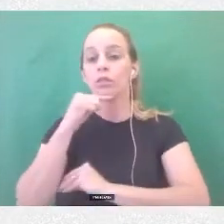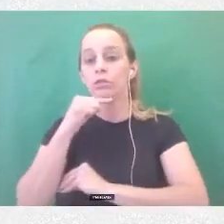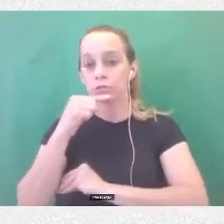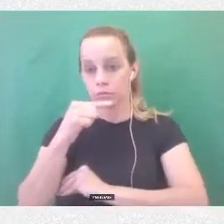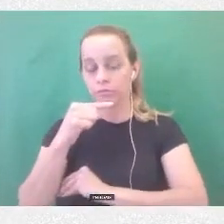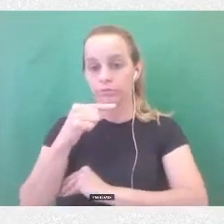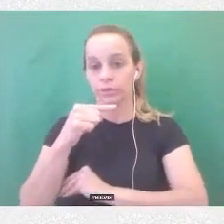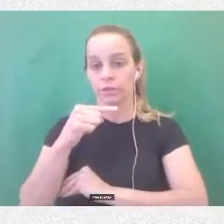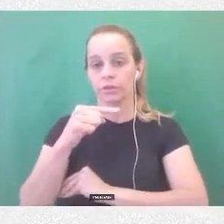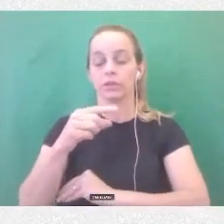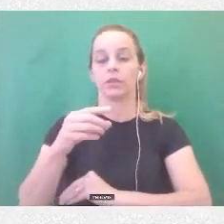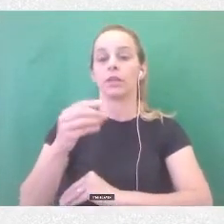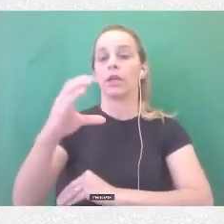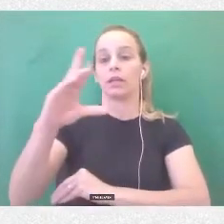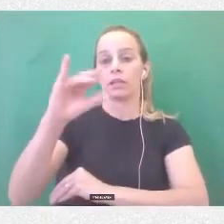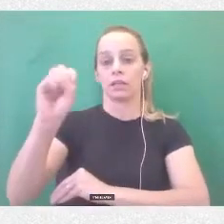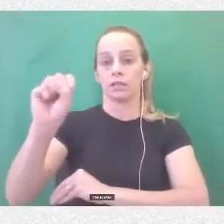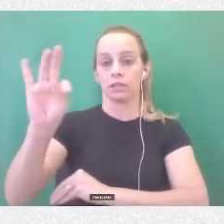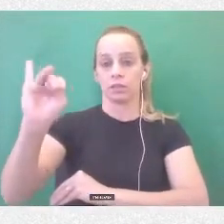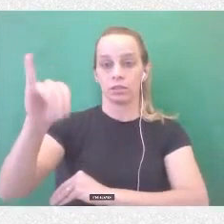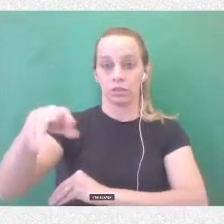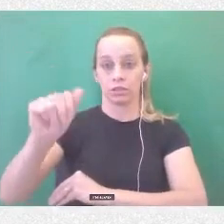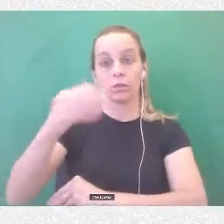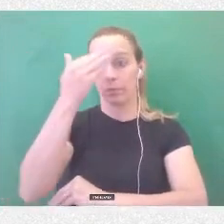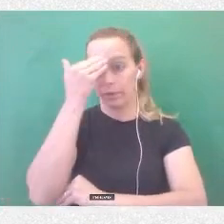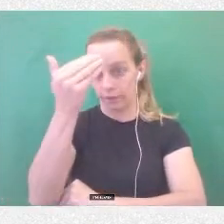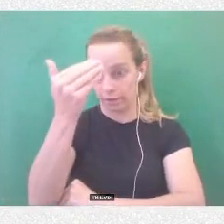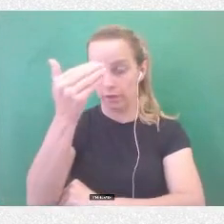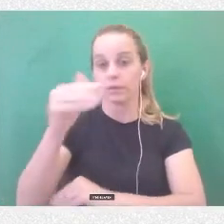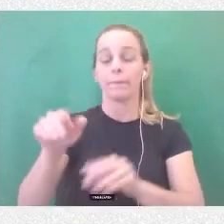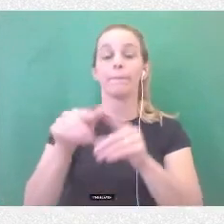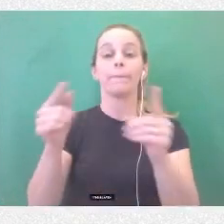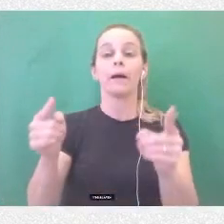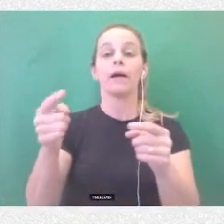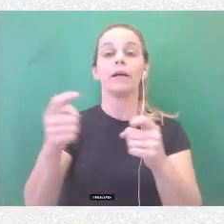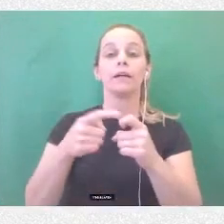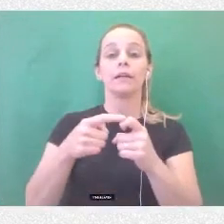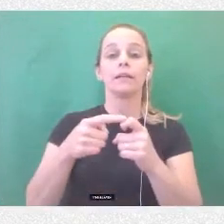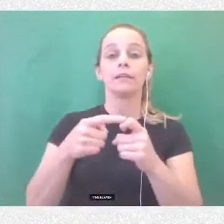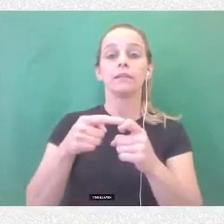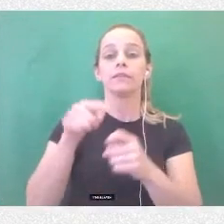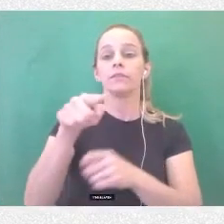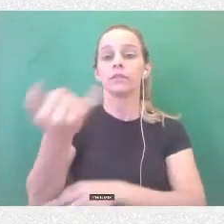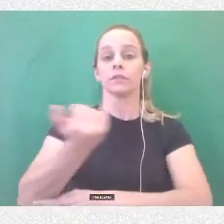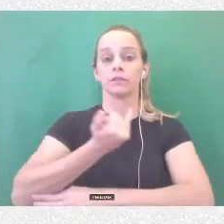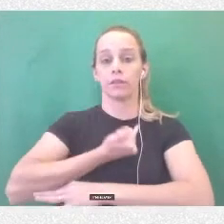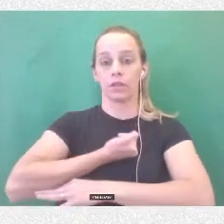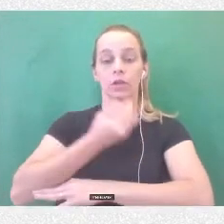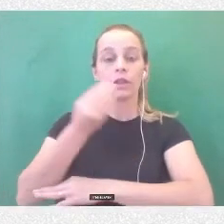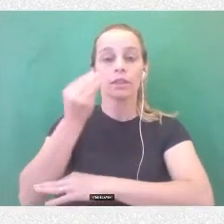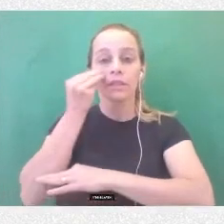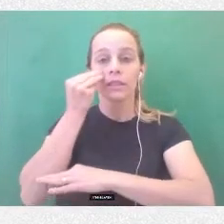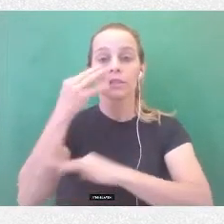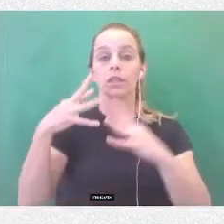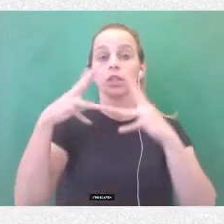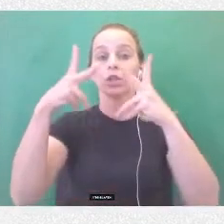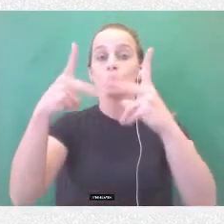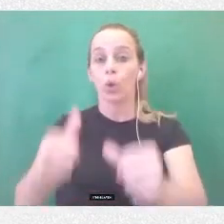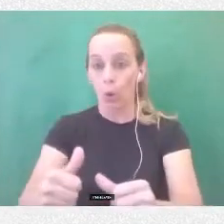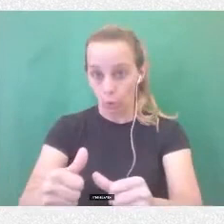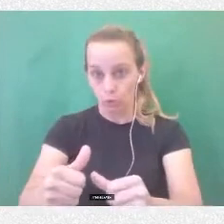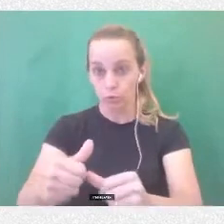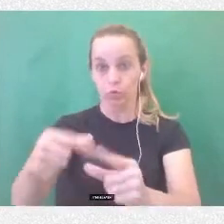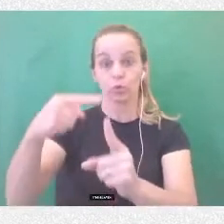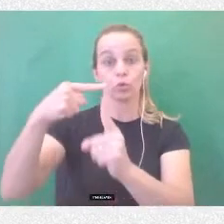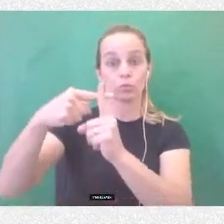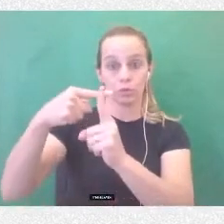resposta da doutora Cristina, obrigado, Cristina, pela resposta. Só, você falou sobre testar todos os casos positivos, só me surgiu a